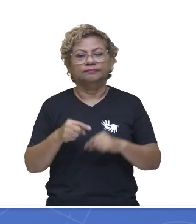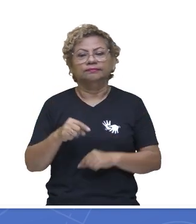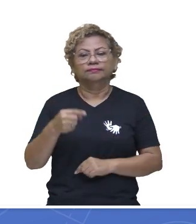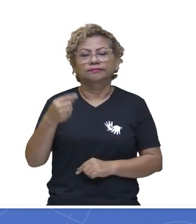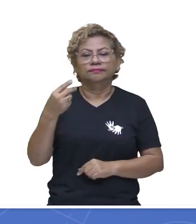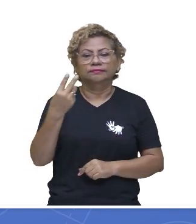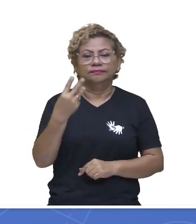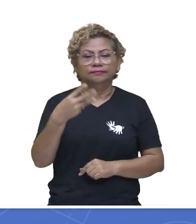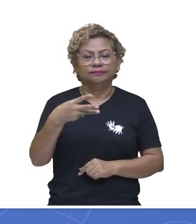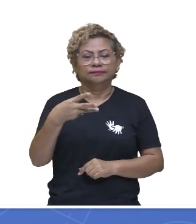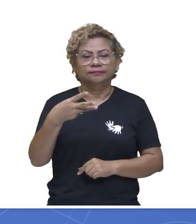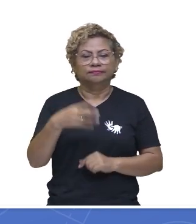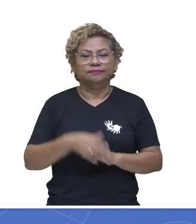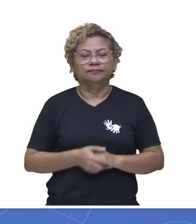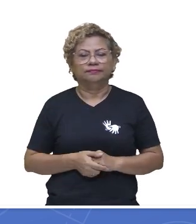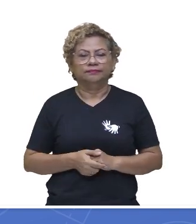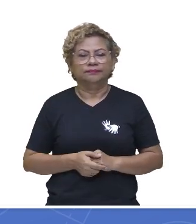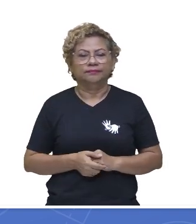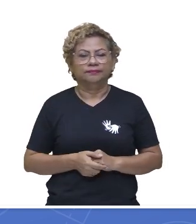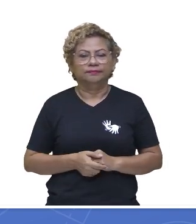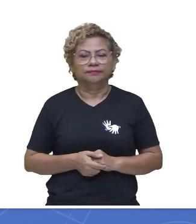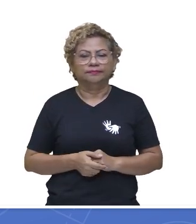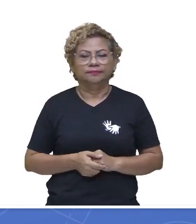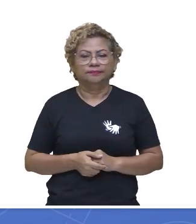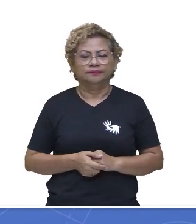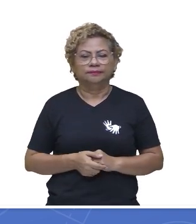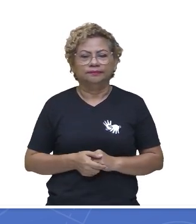3. N igual a 3.